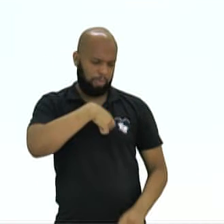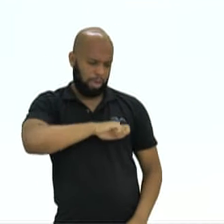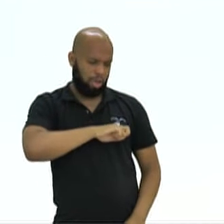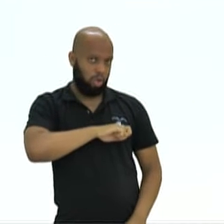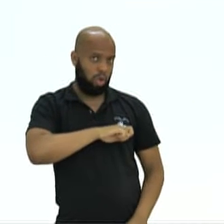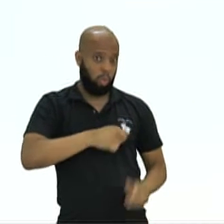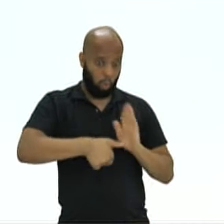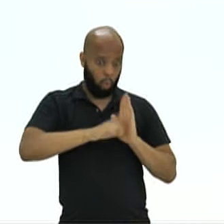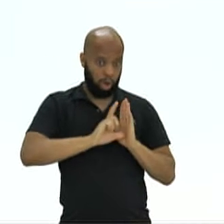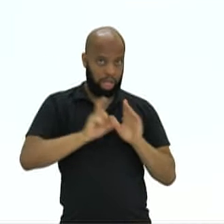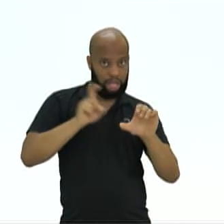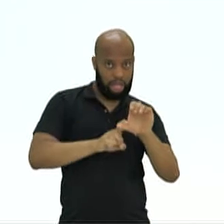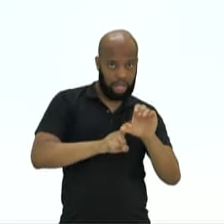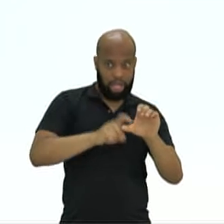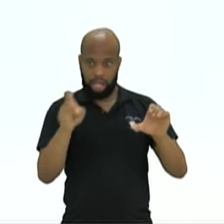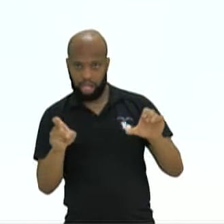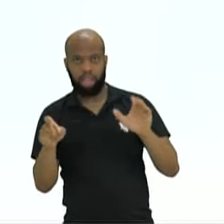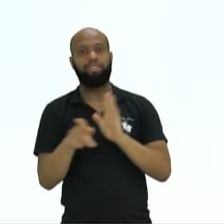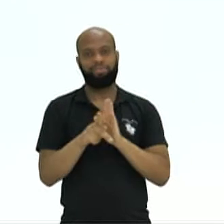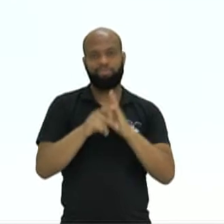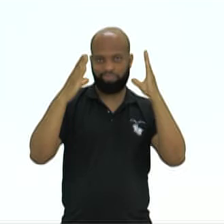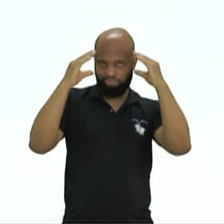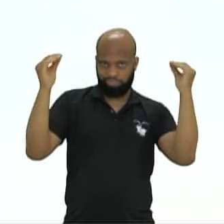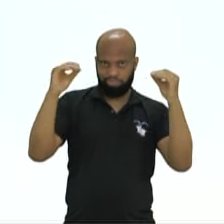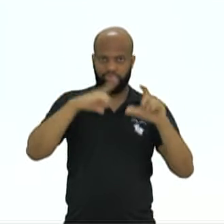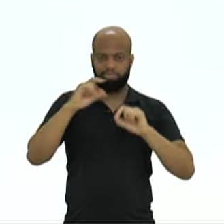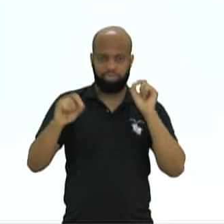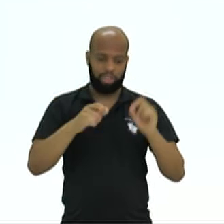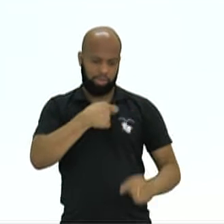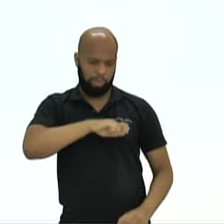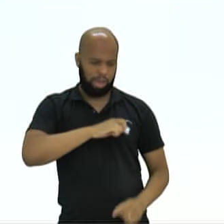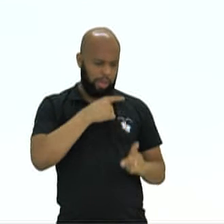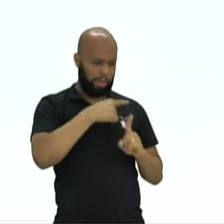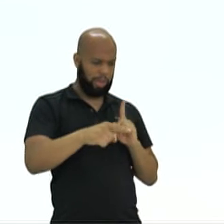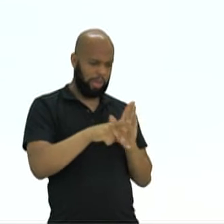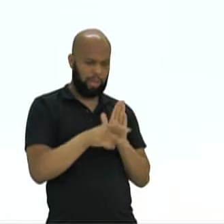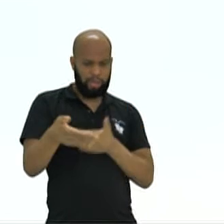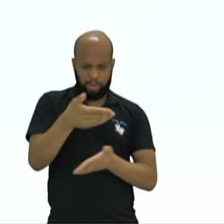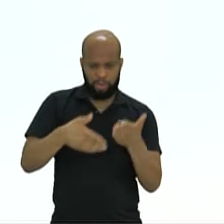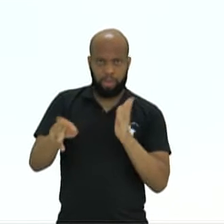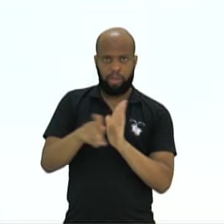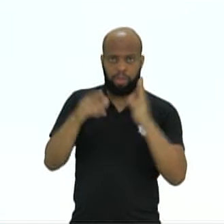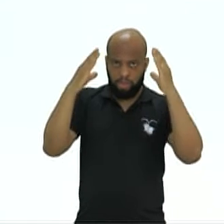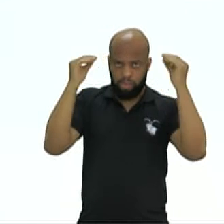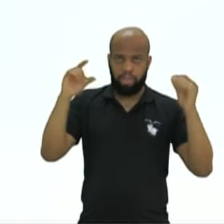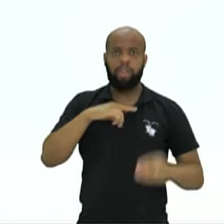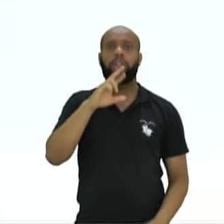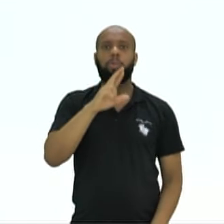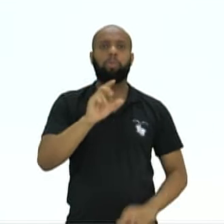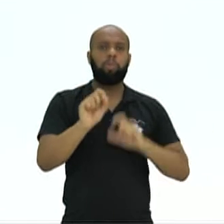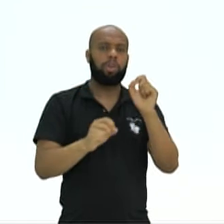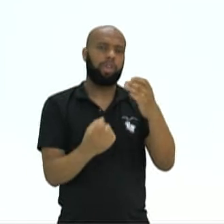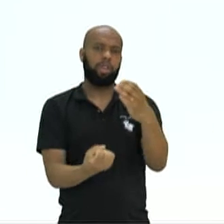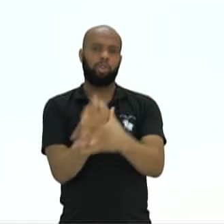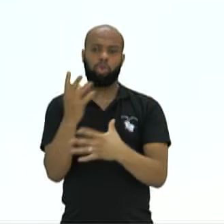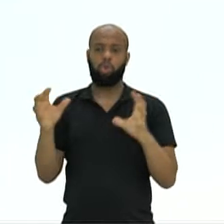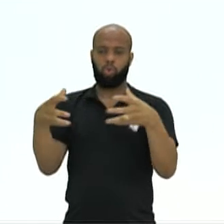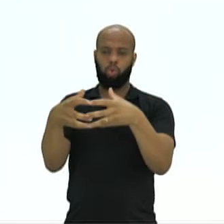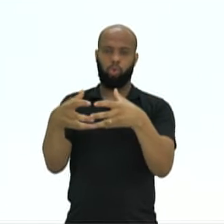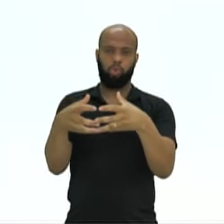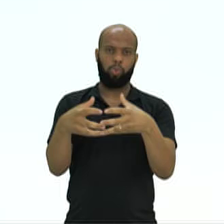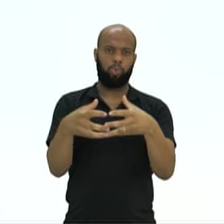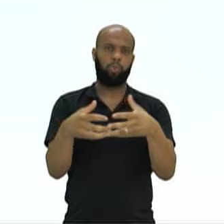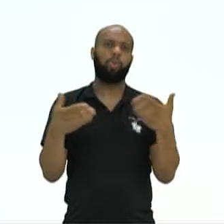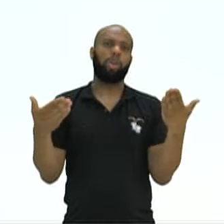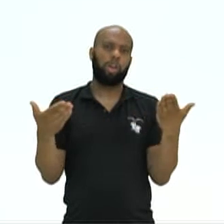né, acabaram proibindo então os portugueses de comercializarem com os holandeses, e como resultado acabam criando a... Daqui a pouco